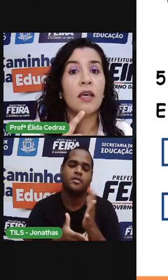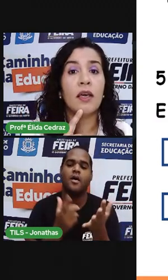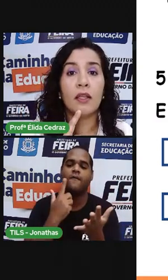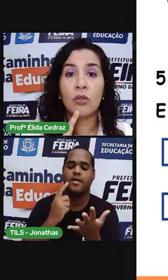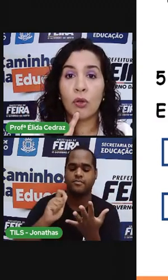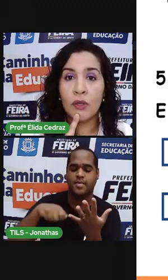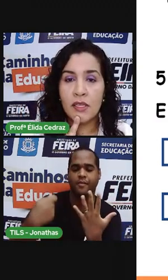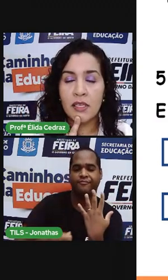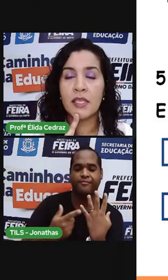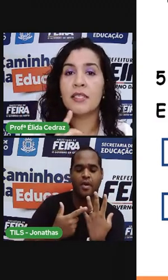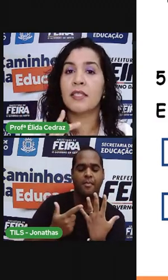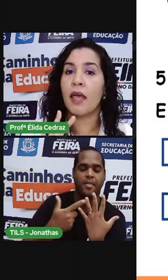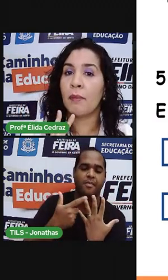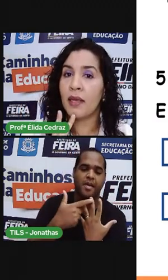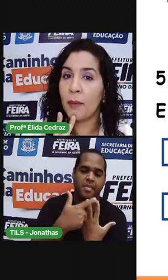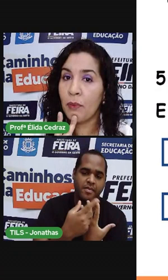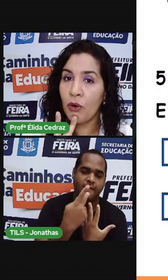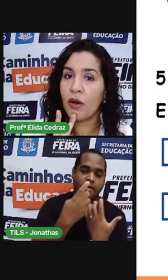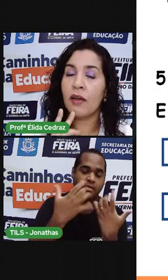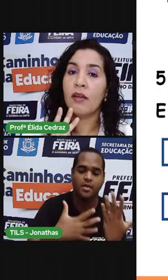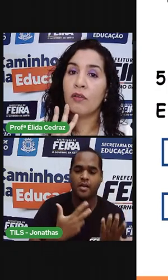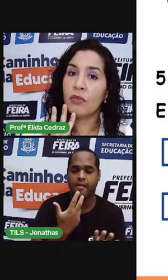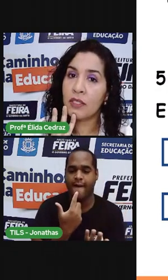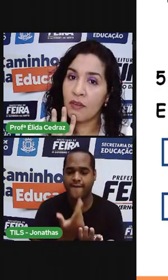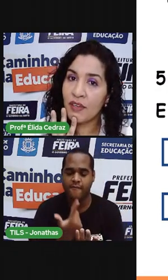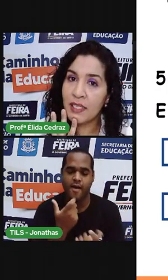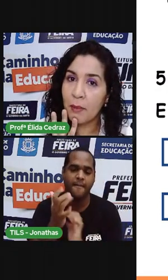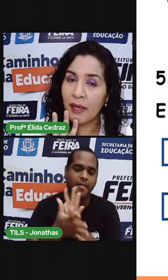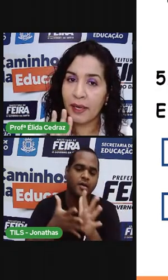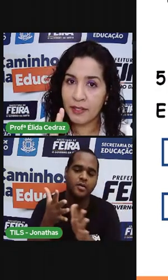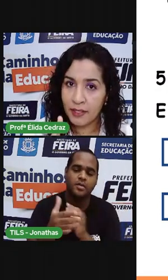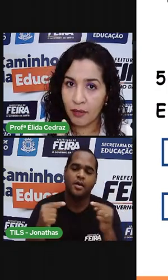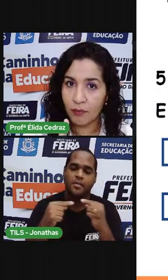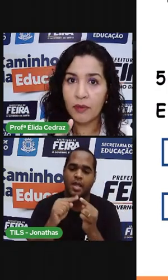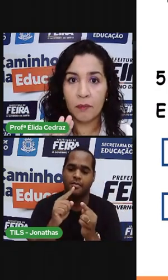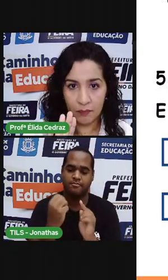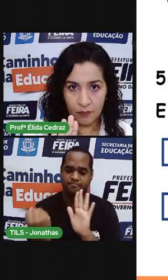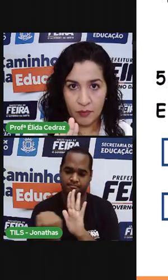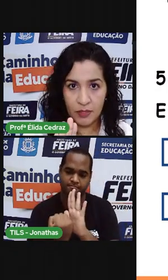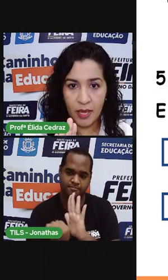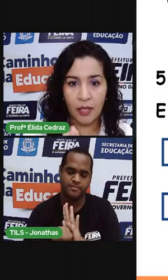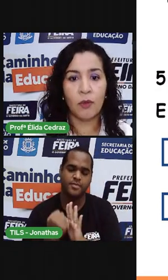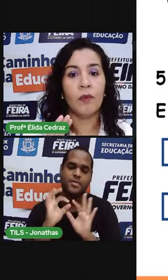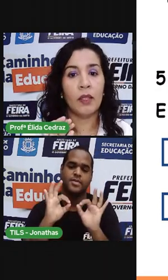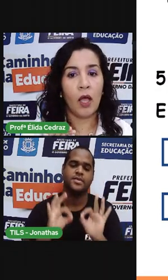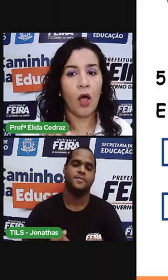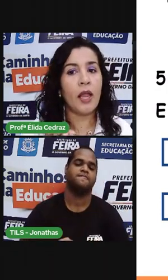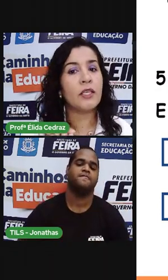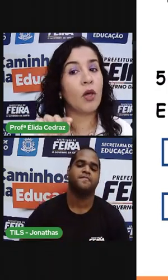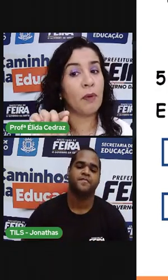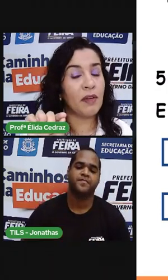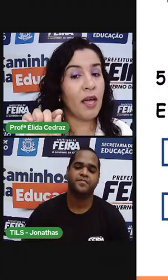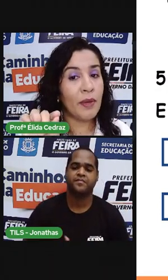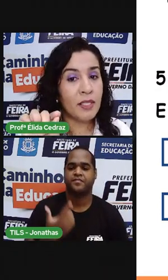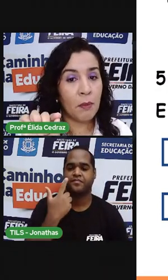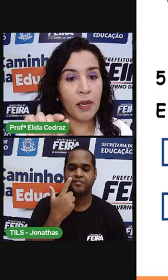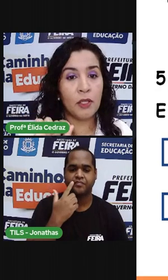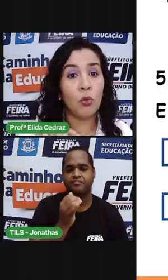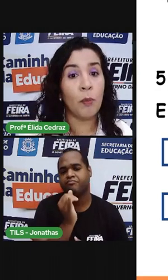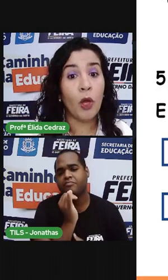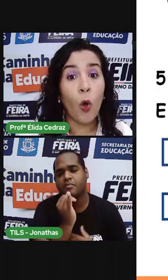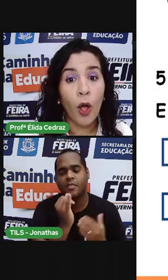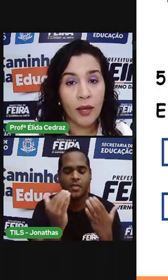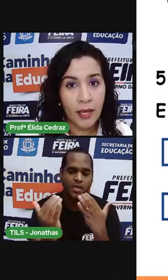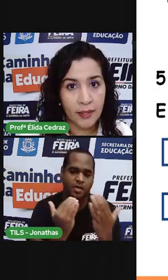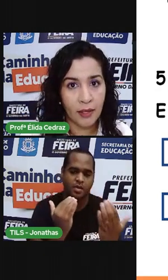dedinhos, todas as vezes que abrir a boca, você fazer a marcação, certo? Olha só, para dar um exemplo